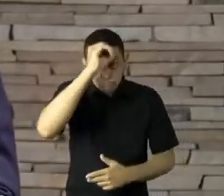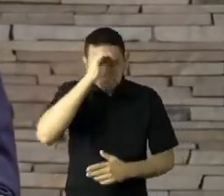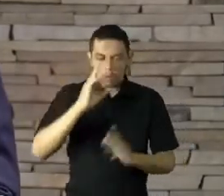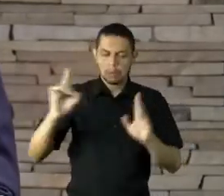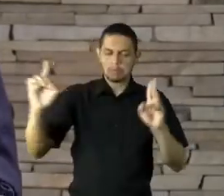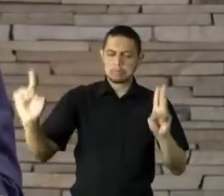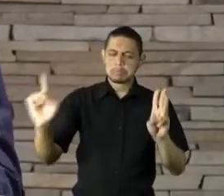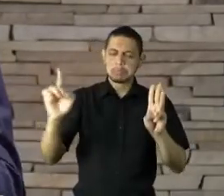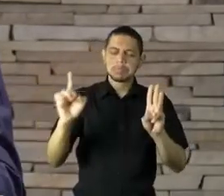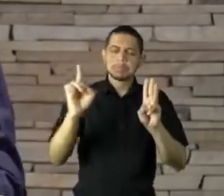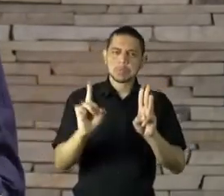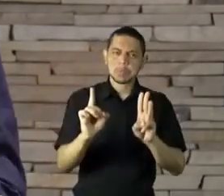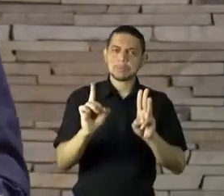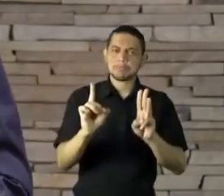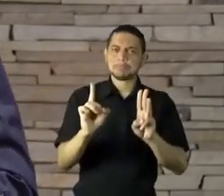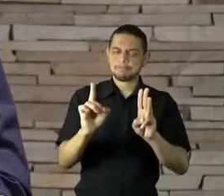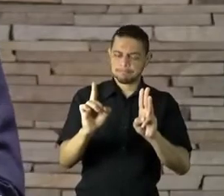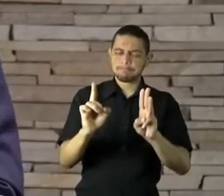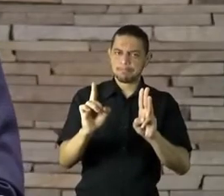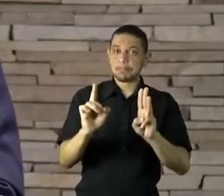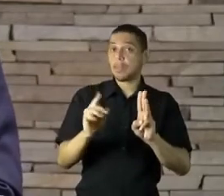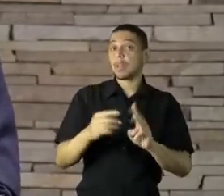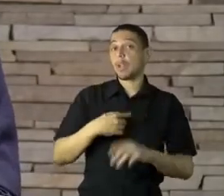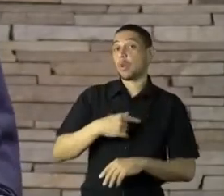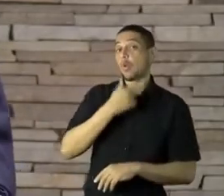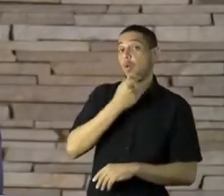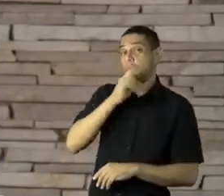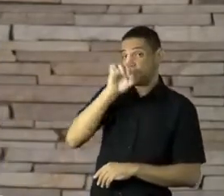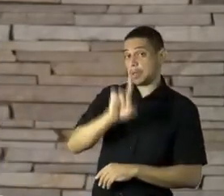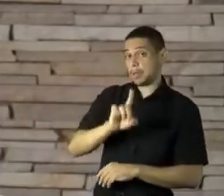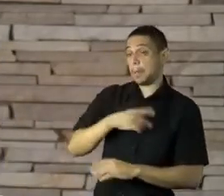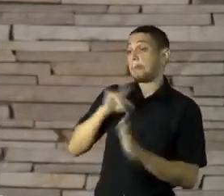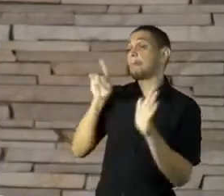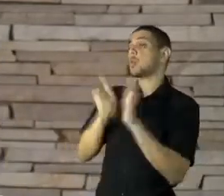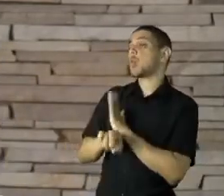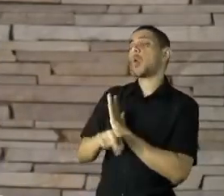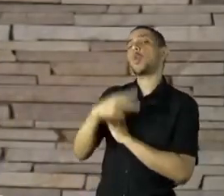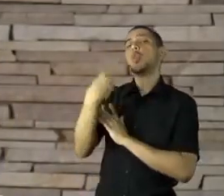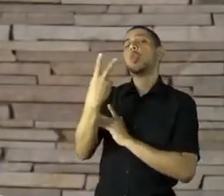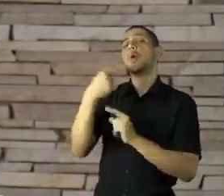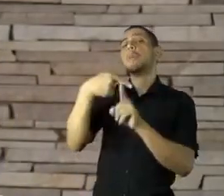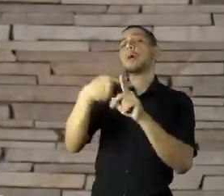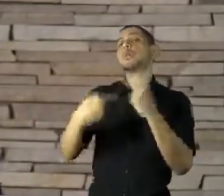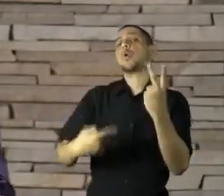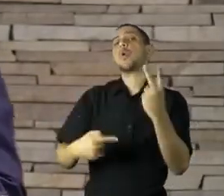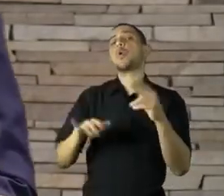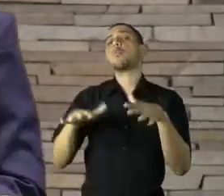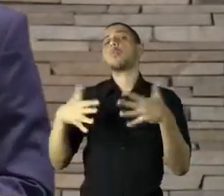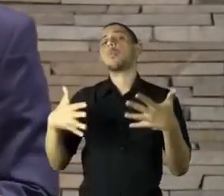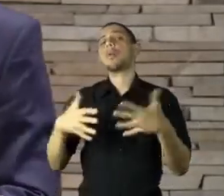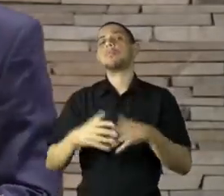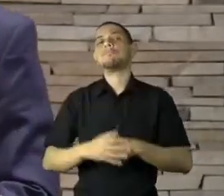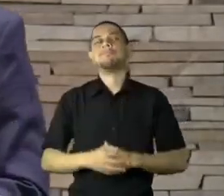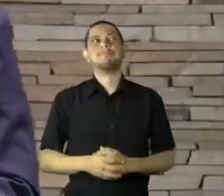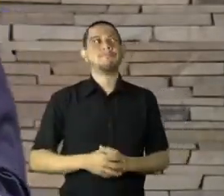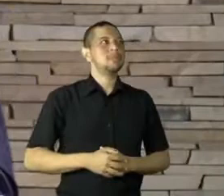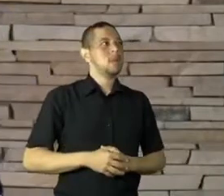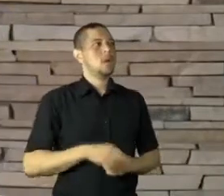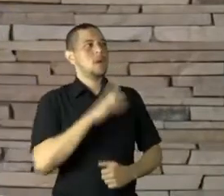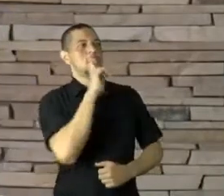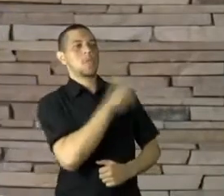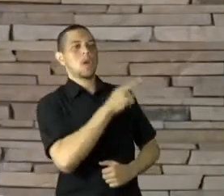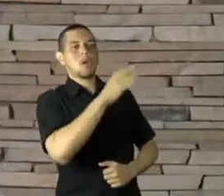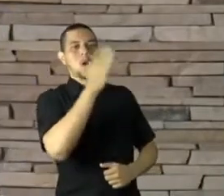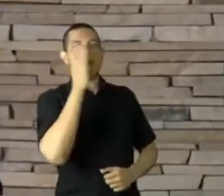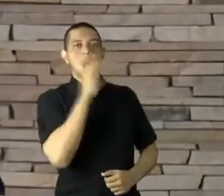e quando ele estava ali posicionado a pergunta ali foi feita quanto é dois mais dois rapidamente sem pensar muito